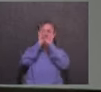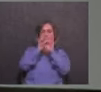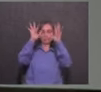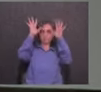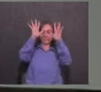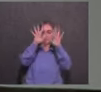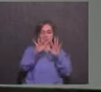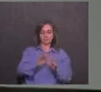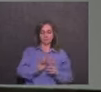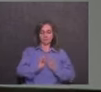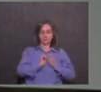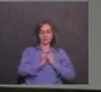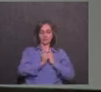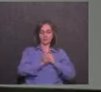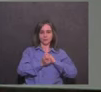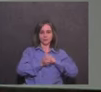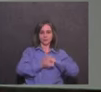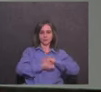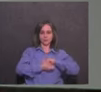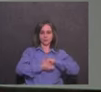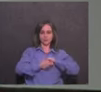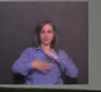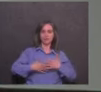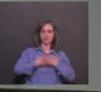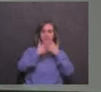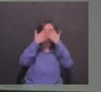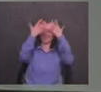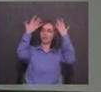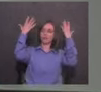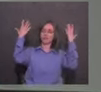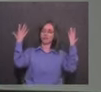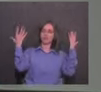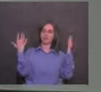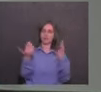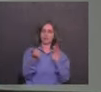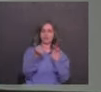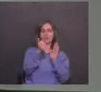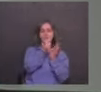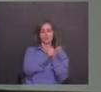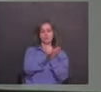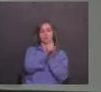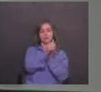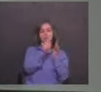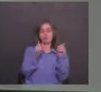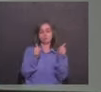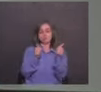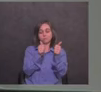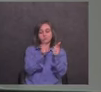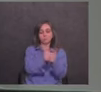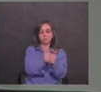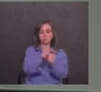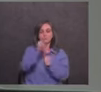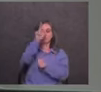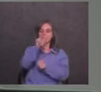espiritual. A graça de os conduzir fielmente pelo Evangelho da vida e os sacramentos da